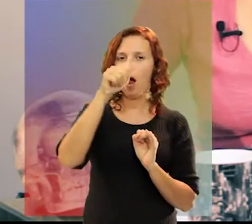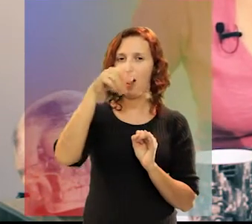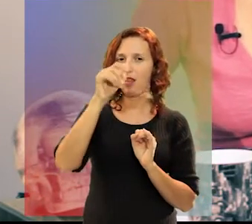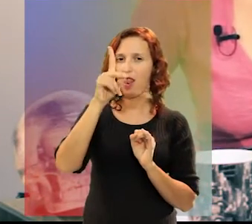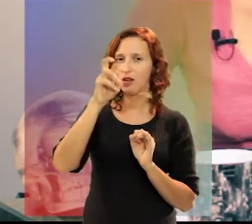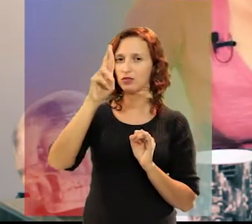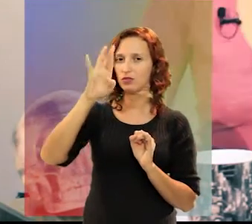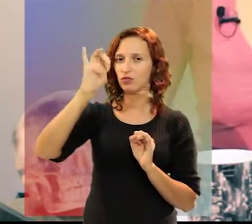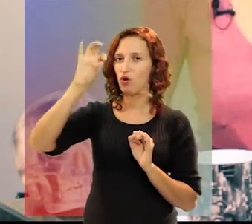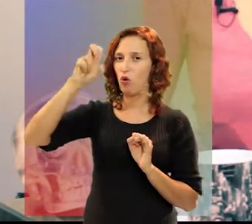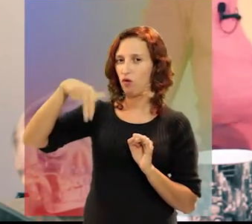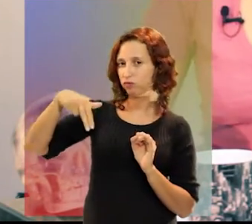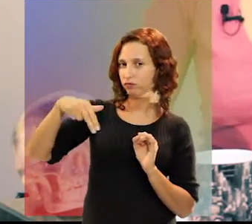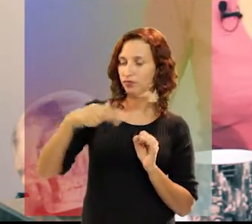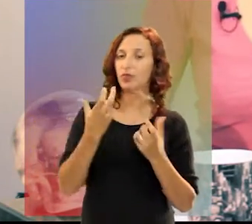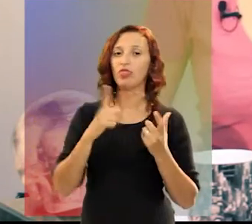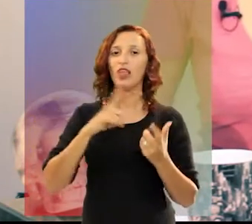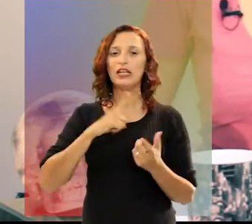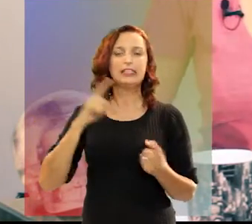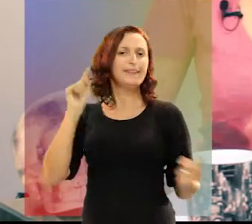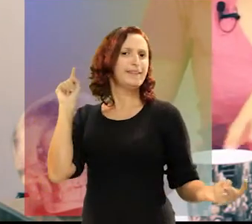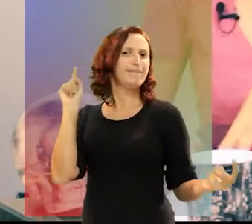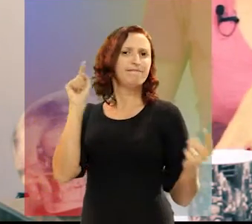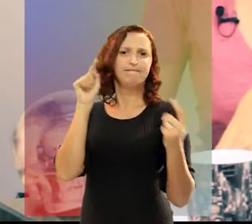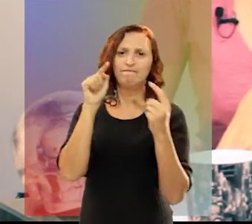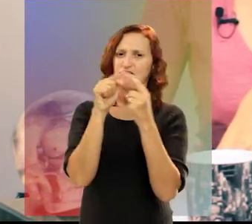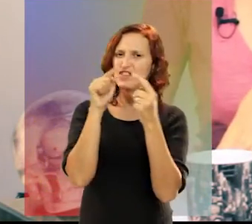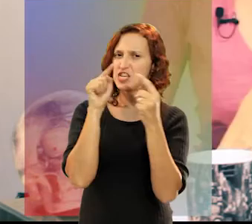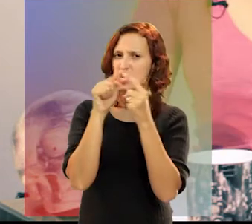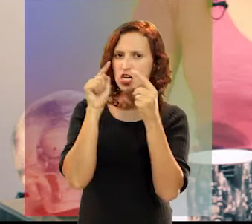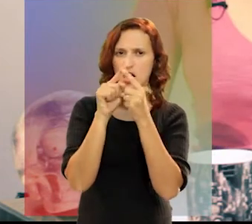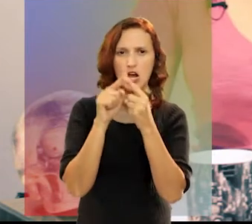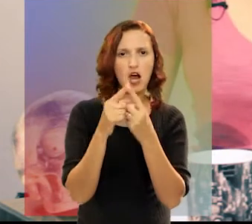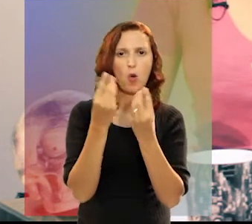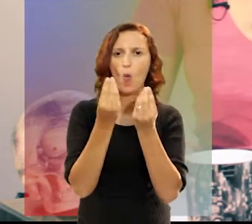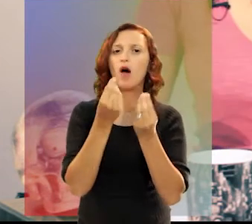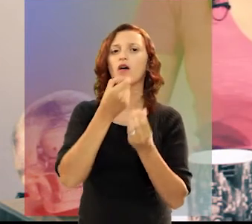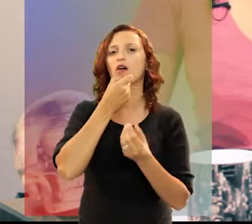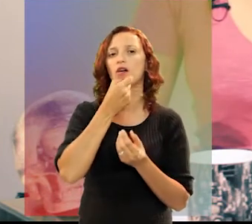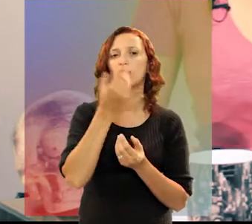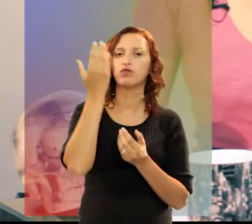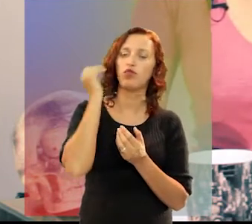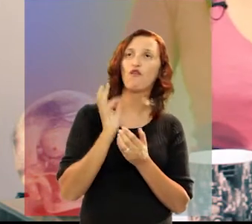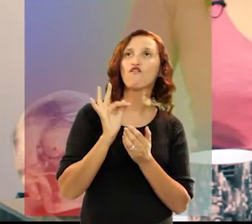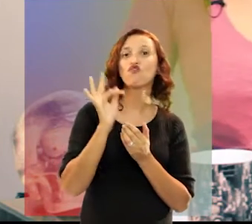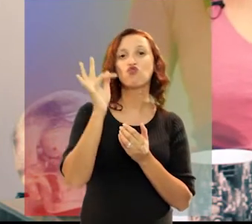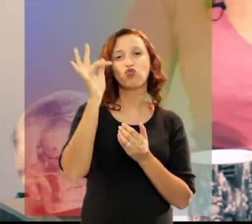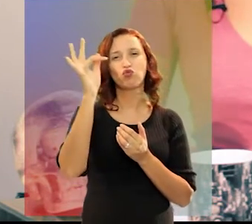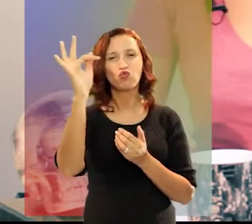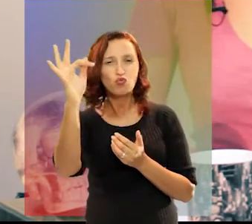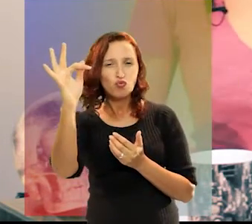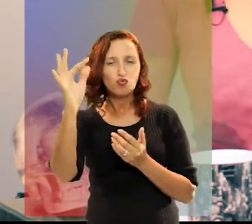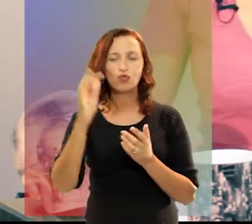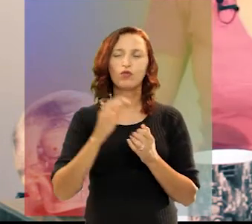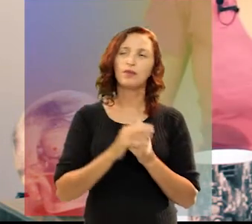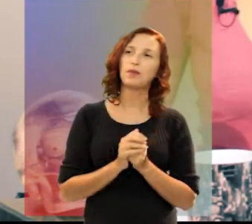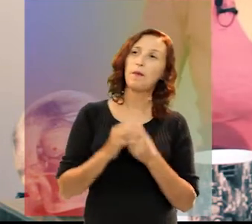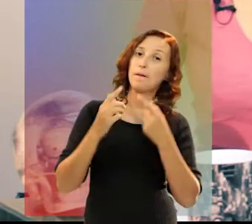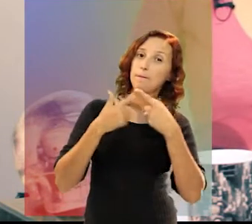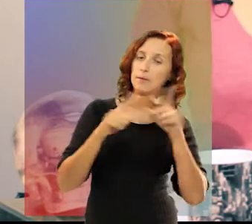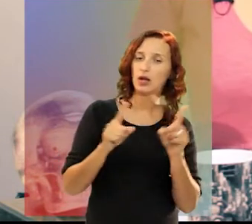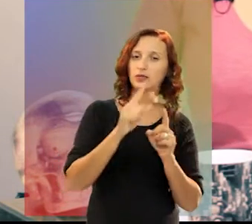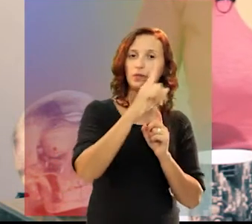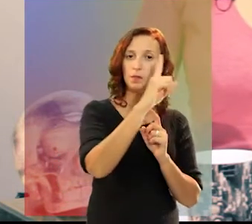Mr. Anderson. Ele tem como objetivo principal vingar esse dia. O filme se passa numa Inglaterra já no futuro,